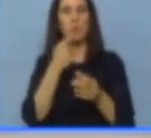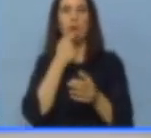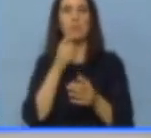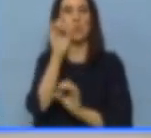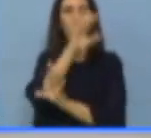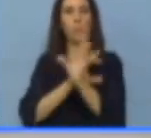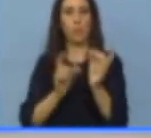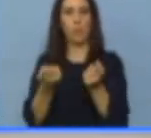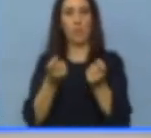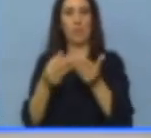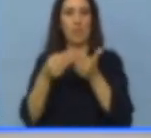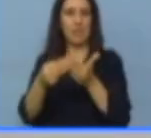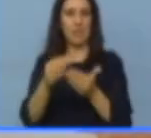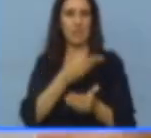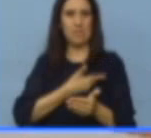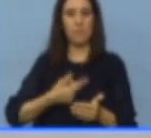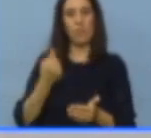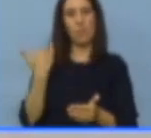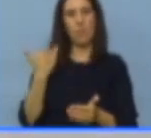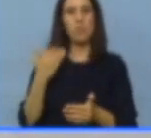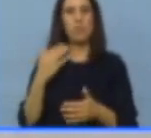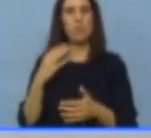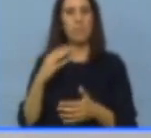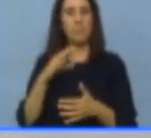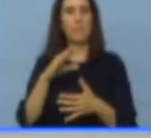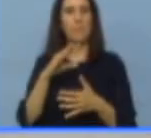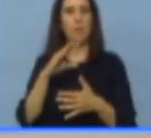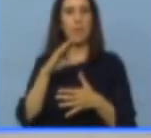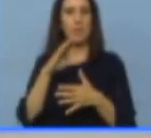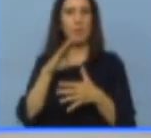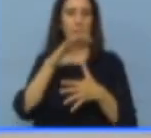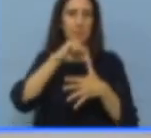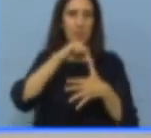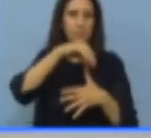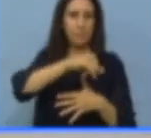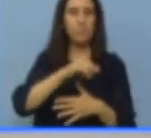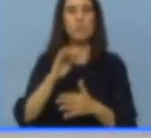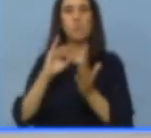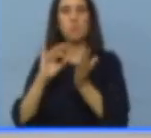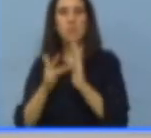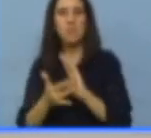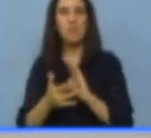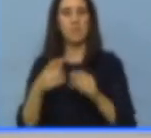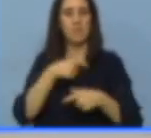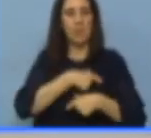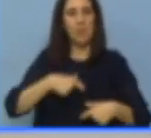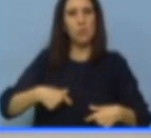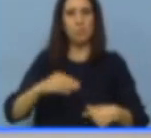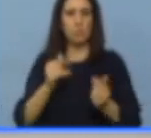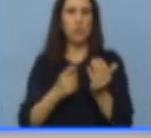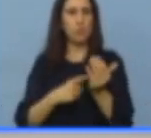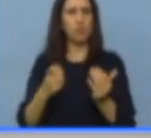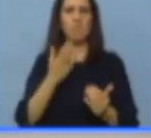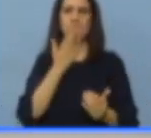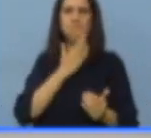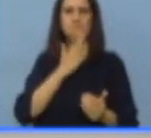europeu, ou ultimamente também por um latino-americano, visto que a nossa presença no Brasil, no México, nos Estados Unidos já tem